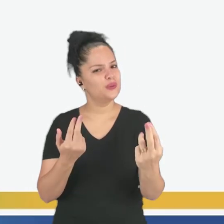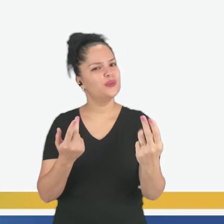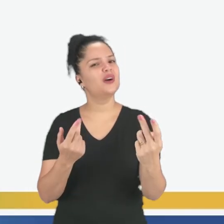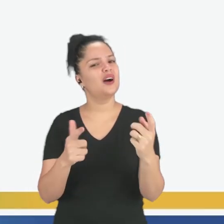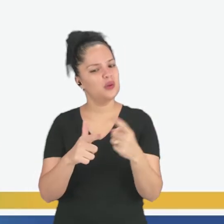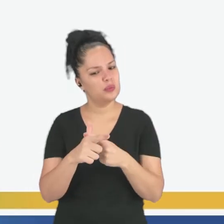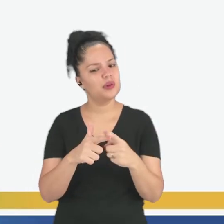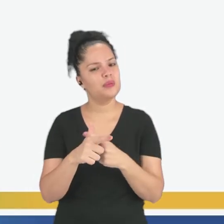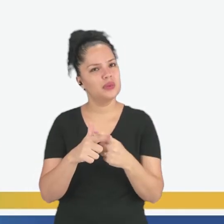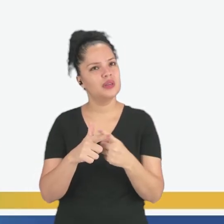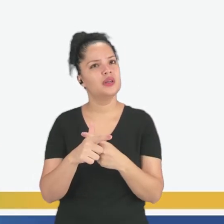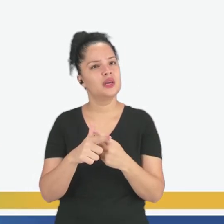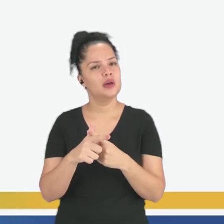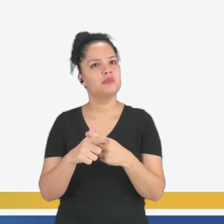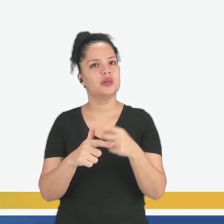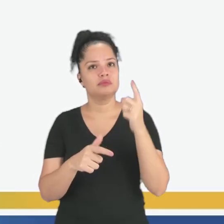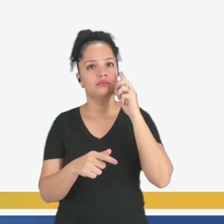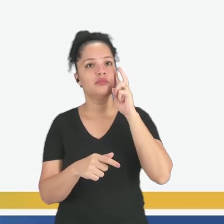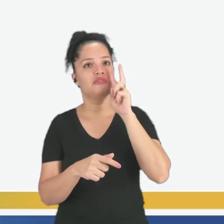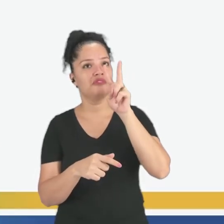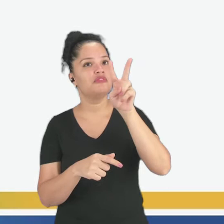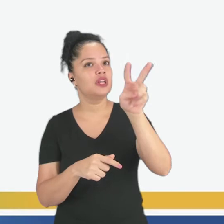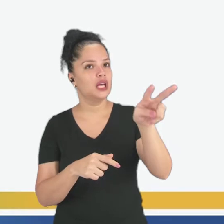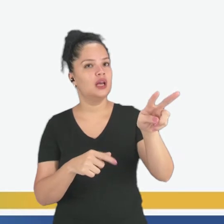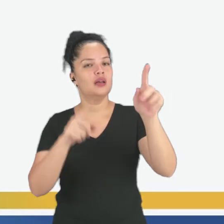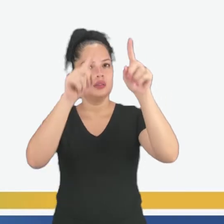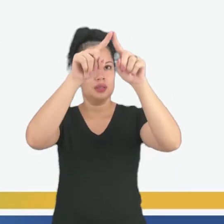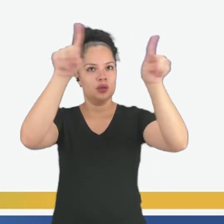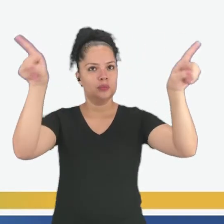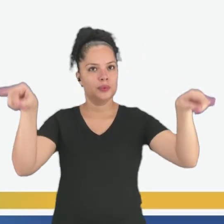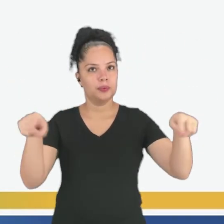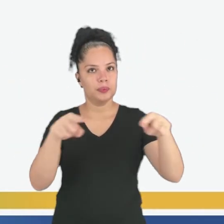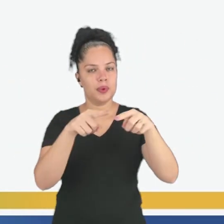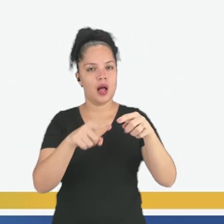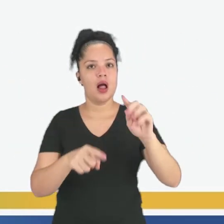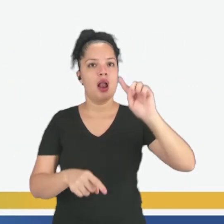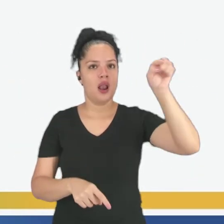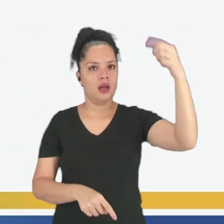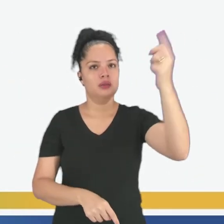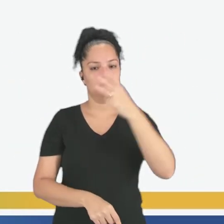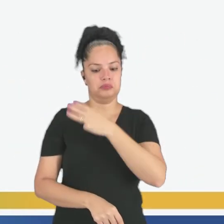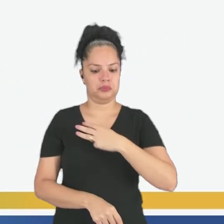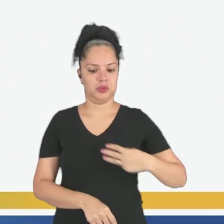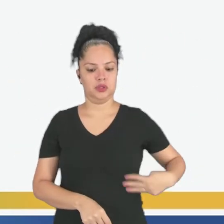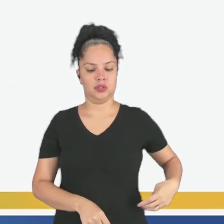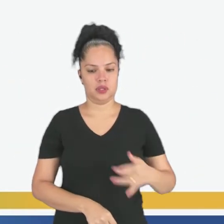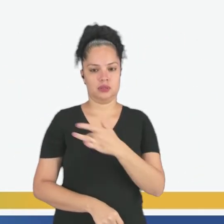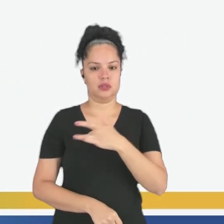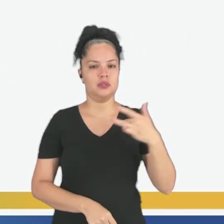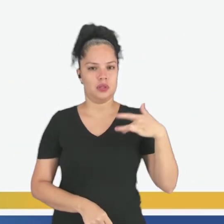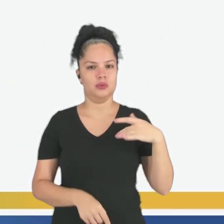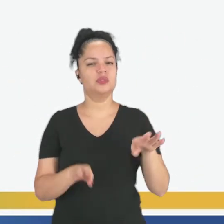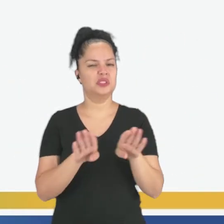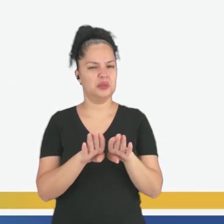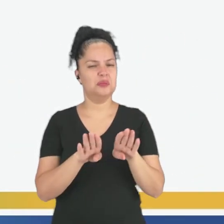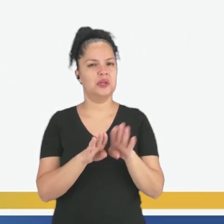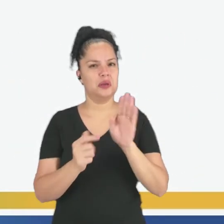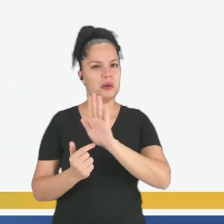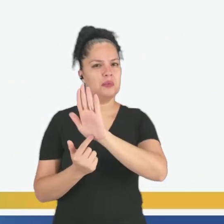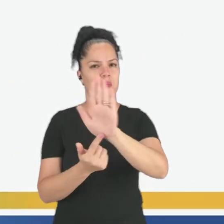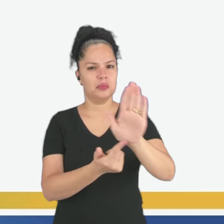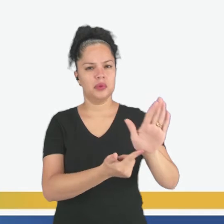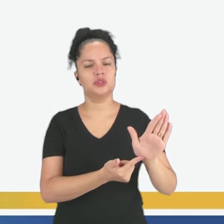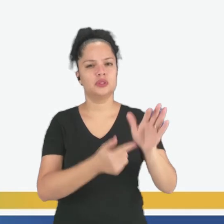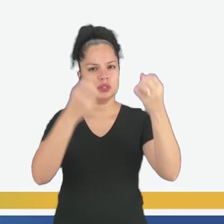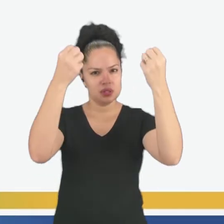aí um quadro retirado lá da página do Ministério da Saúde, que mostra um pouquinho essa questão do excesso de peso entre meninos e meninas